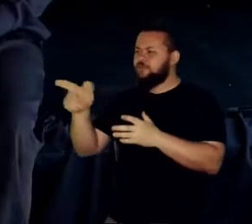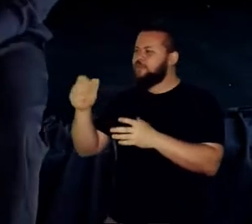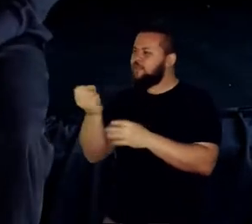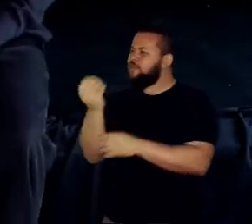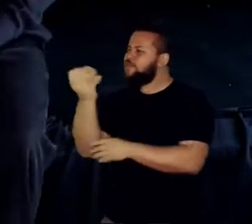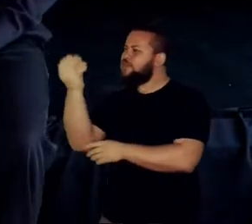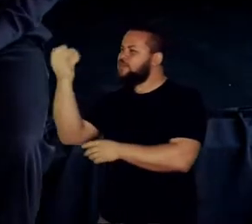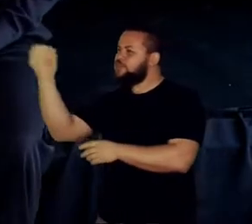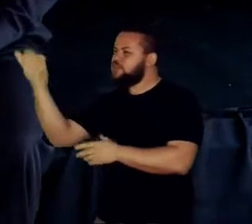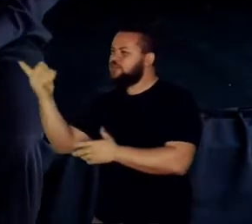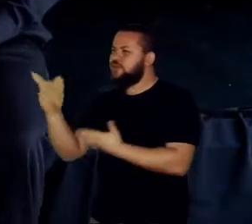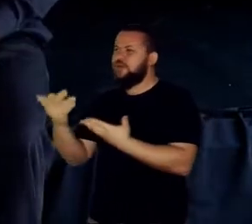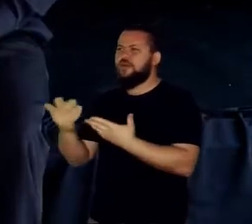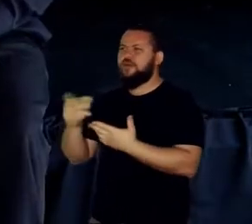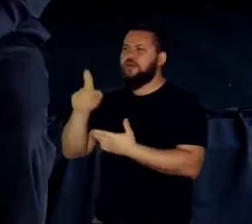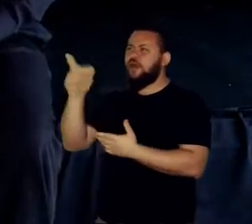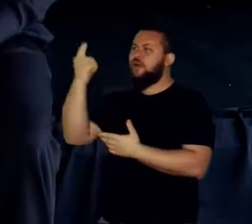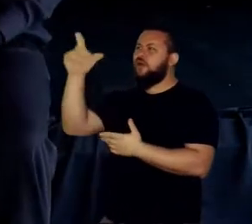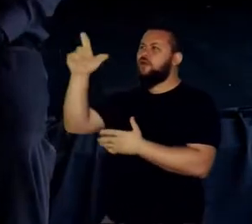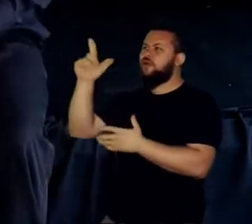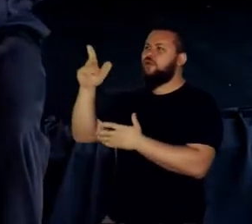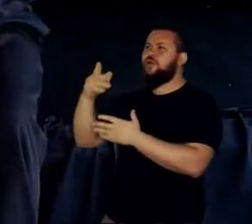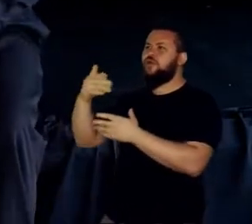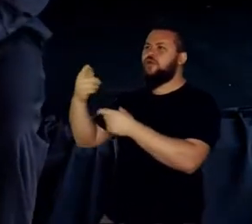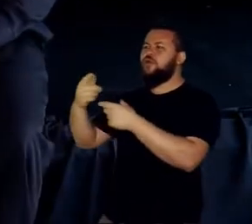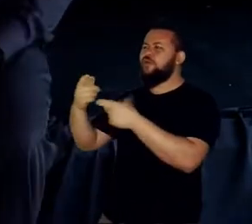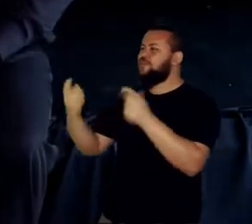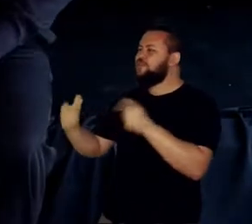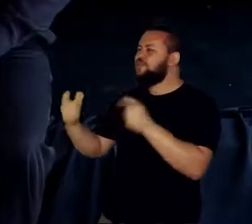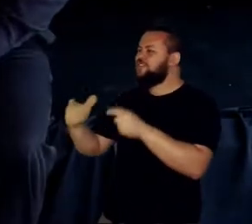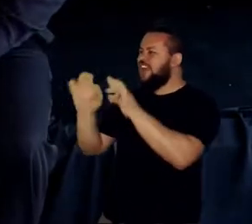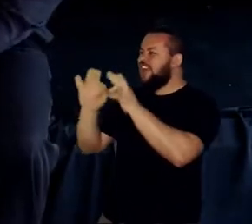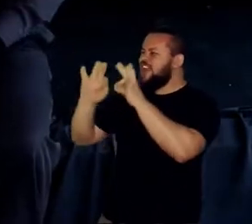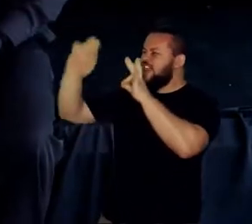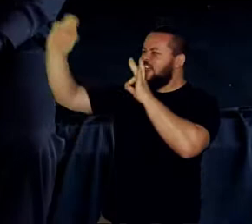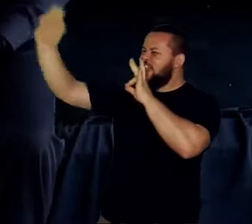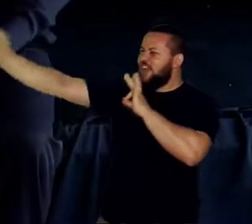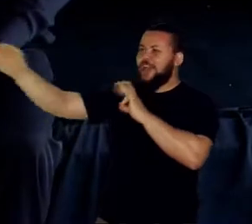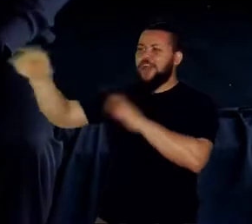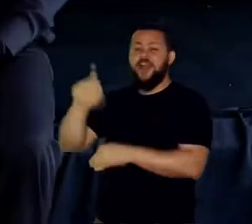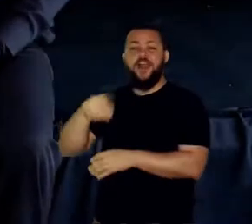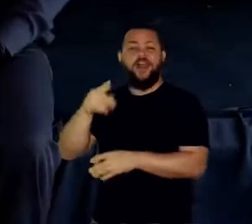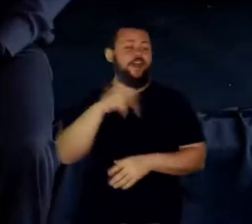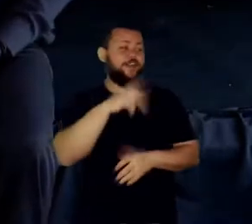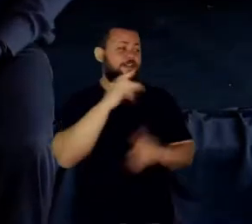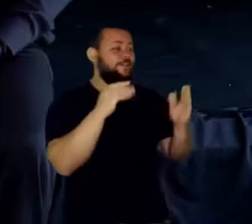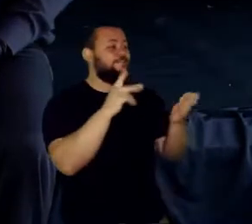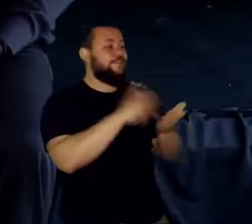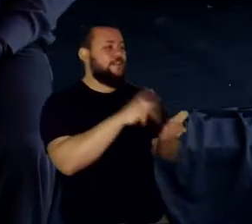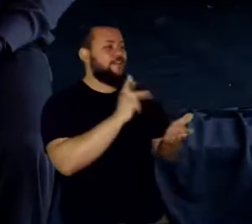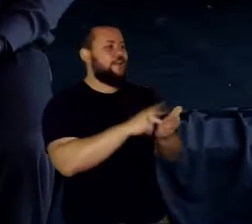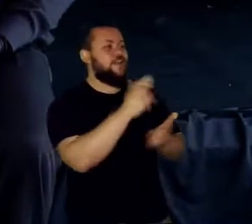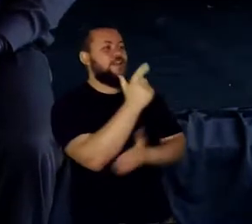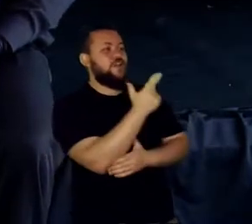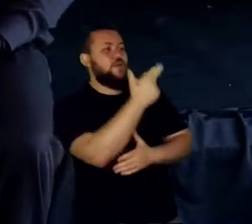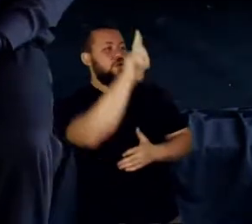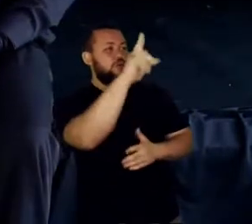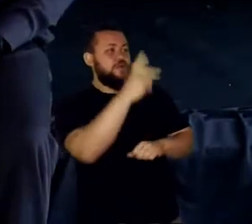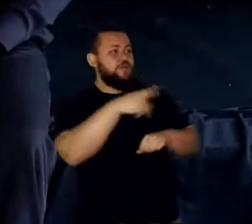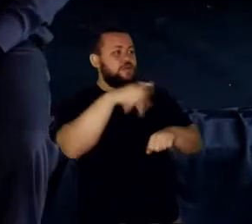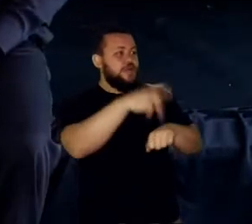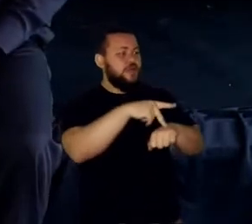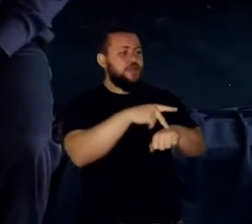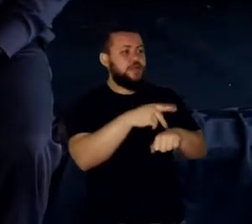para outro lugar, bem distante daqui. Outro continente. Fomos. Esse espetáculo foi agraciado com dois